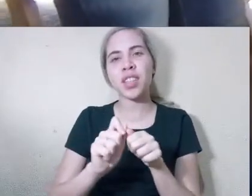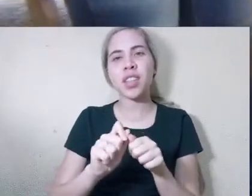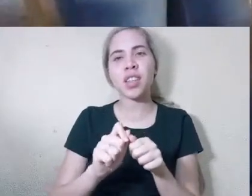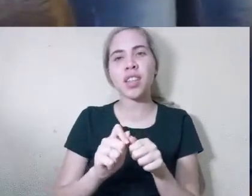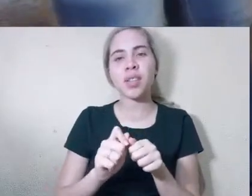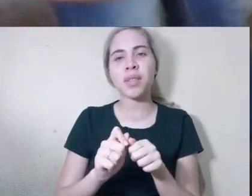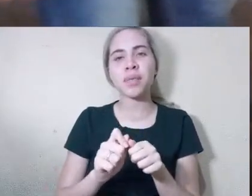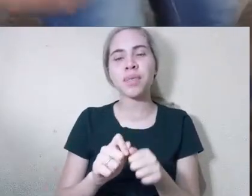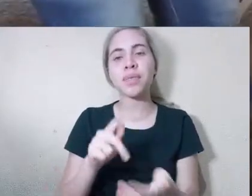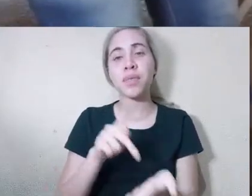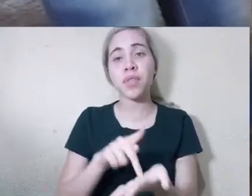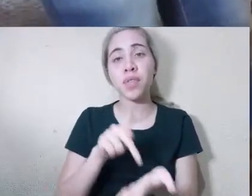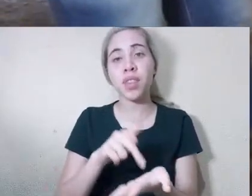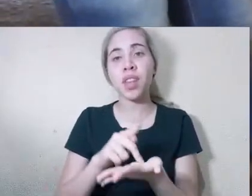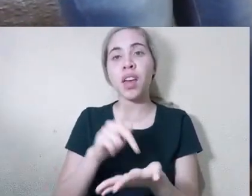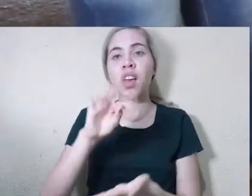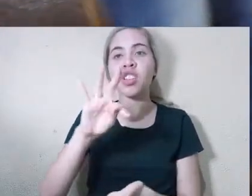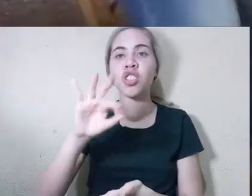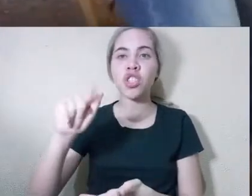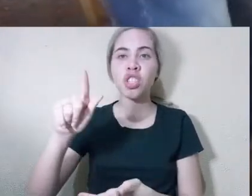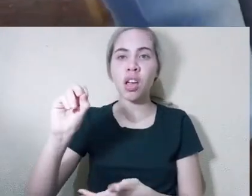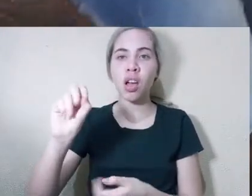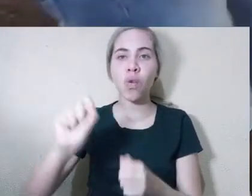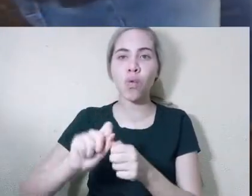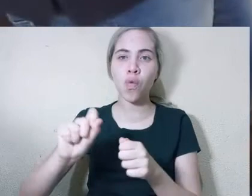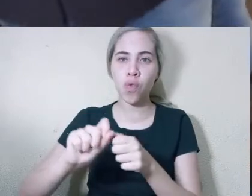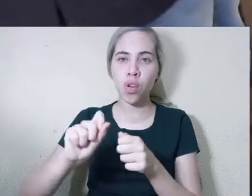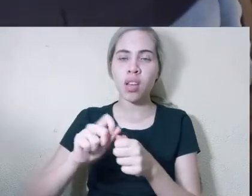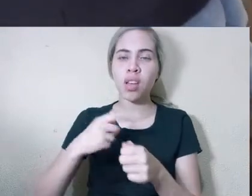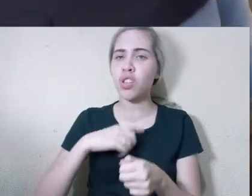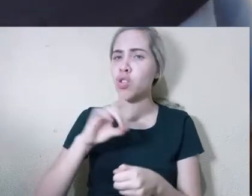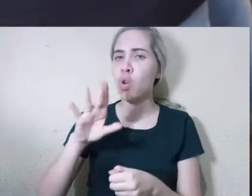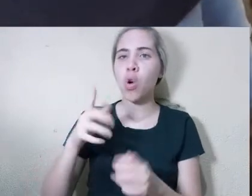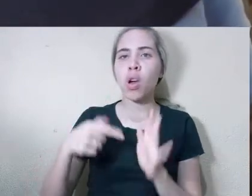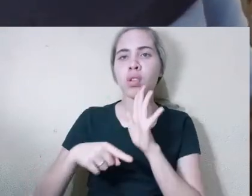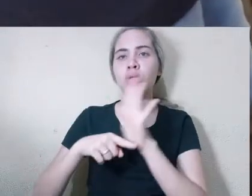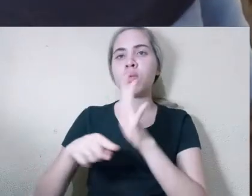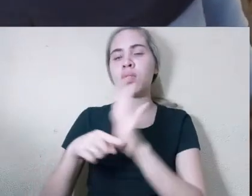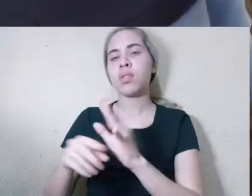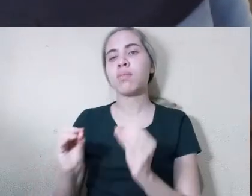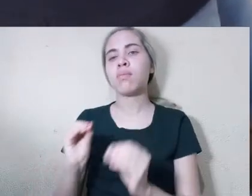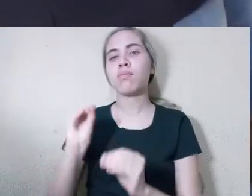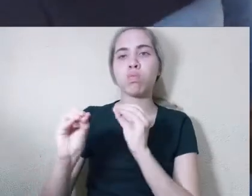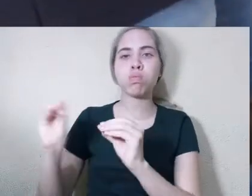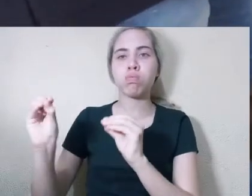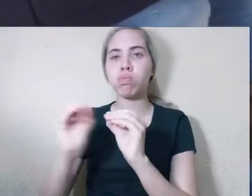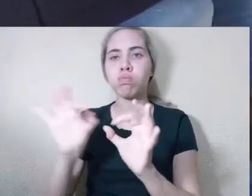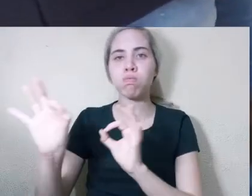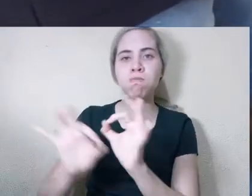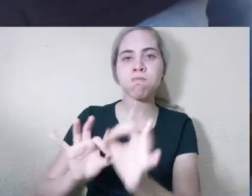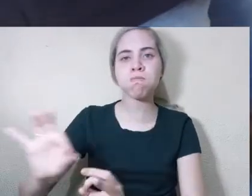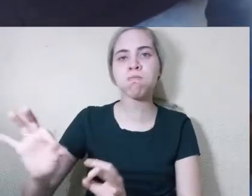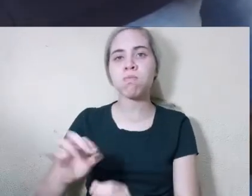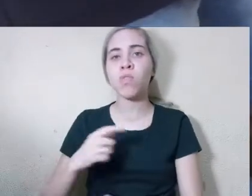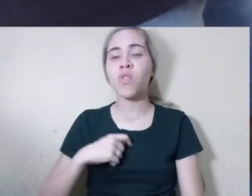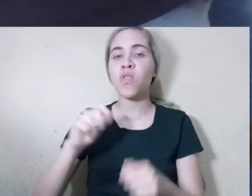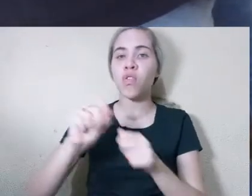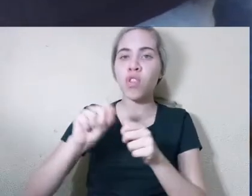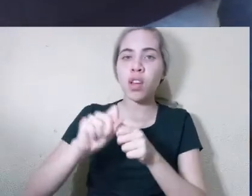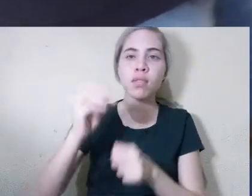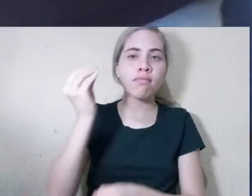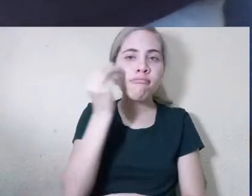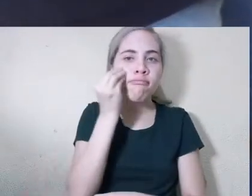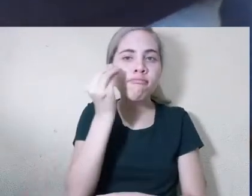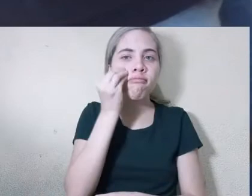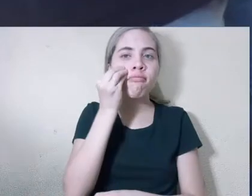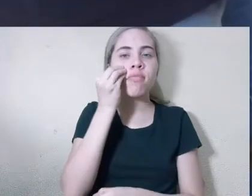o suporte. Essa aqui foi o Thiago que fez. Eu ajudei ele a montar, na verdade. Certo. Essa parte ele fez ela sozinho. A gente fez os testes, né, com